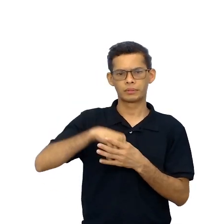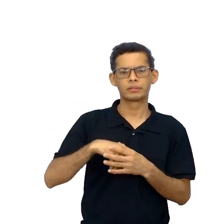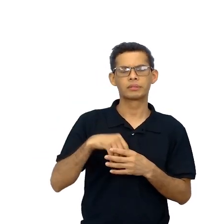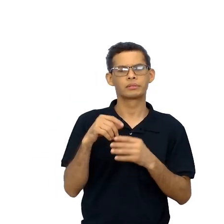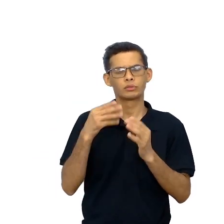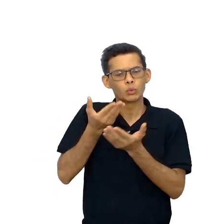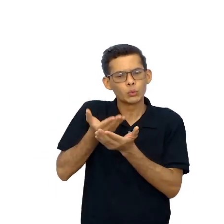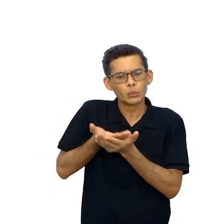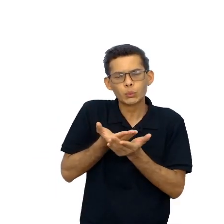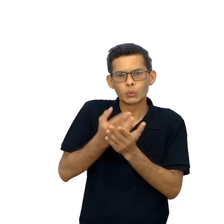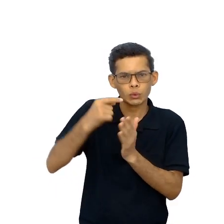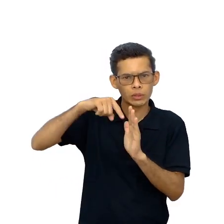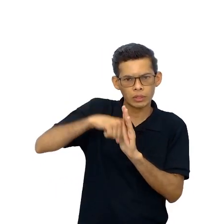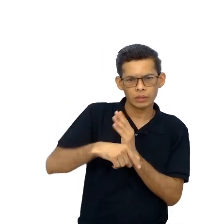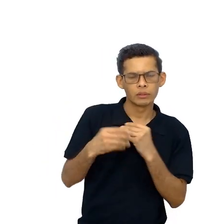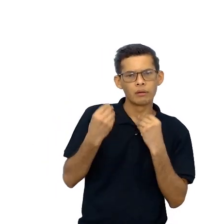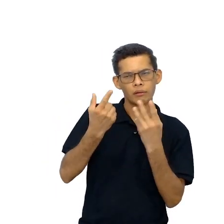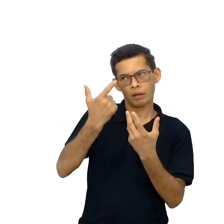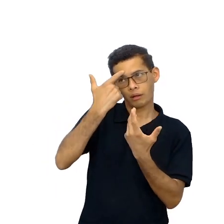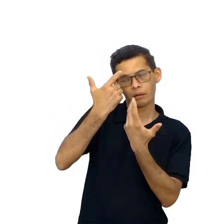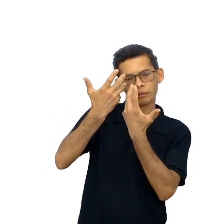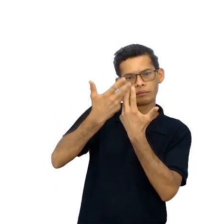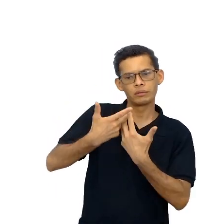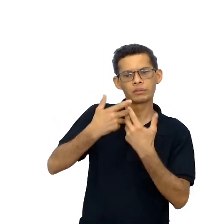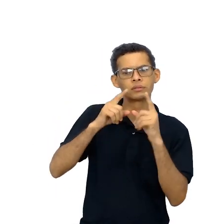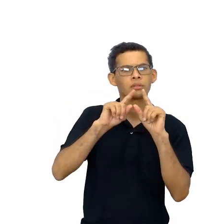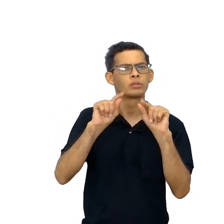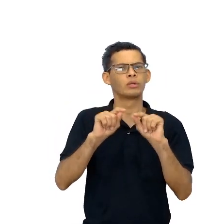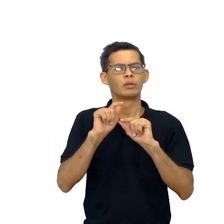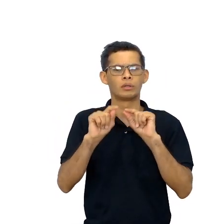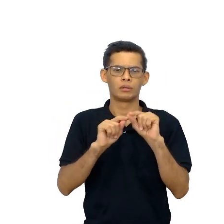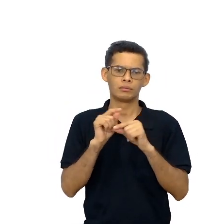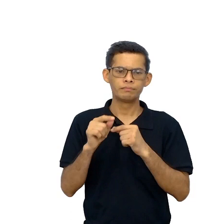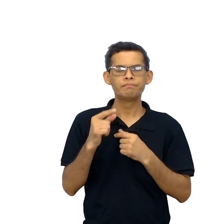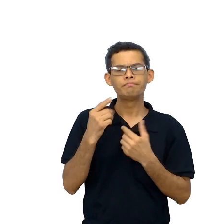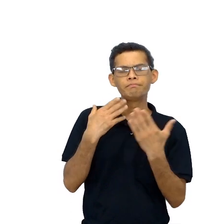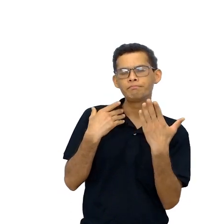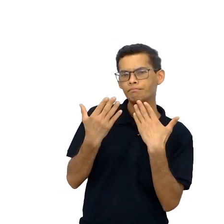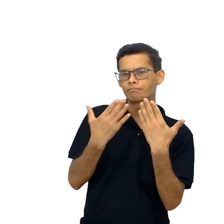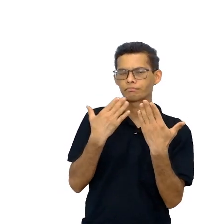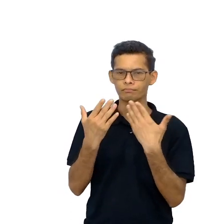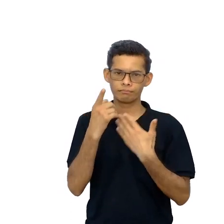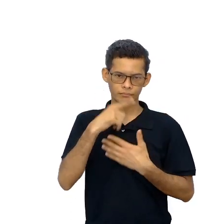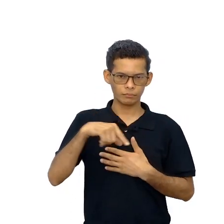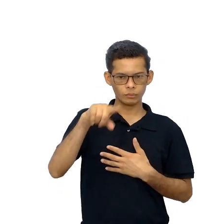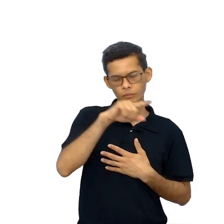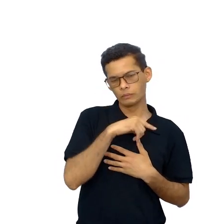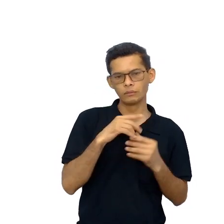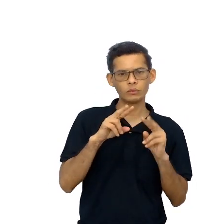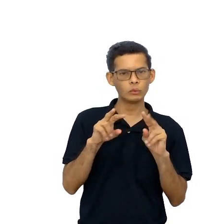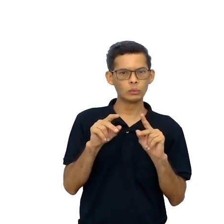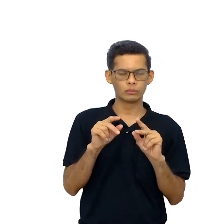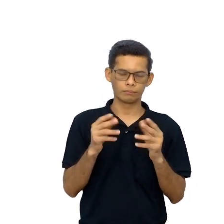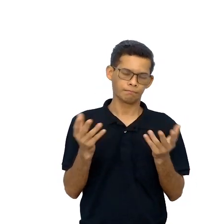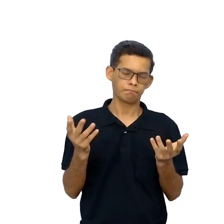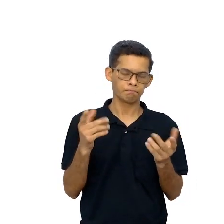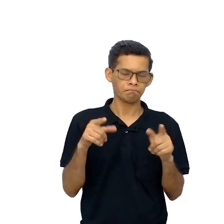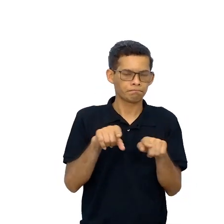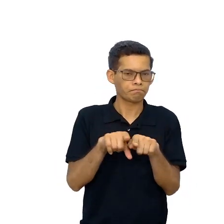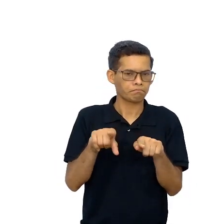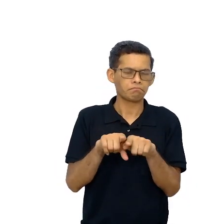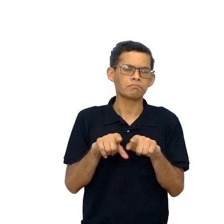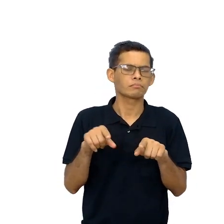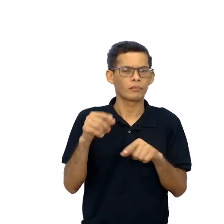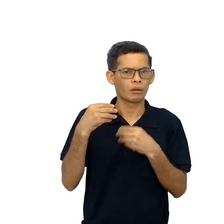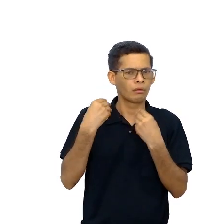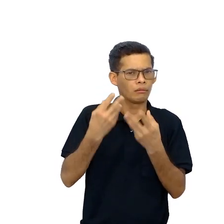uma reflexão aí para vocês, né? A gente gostaria de estar junto, conversando aí com vocês, lembrando